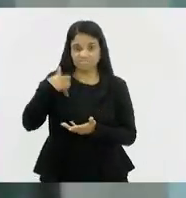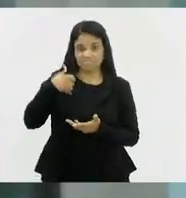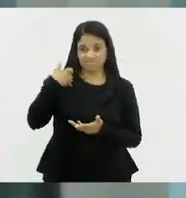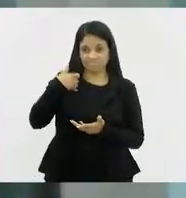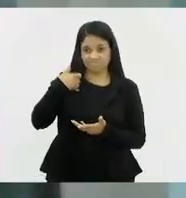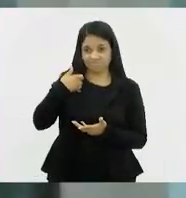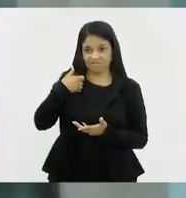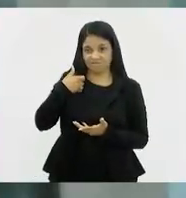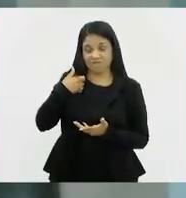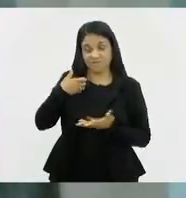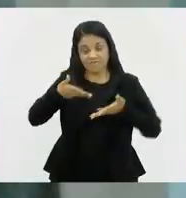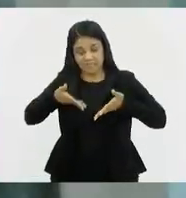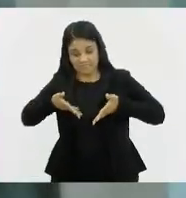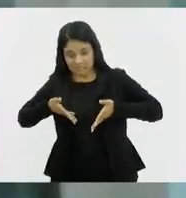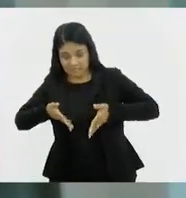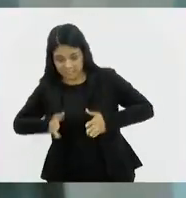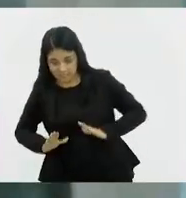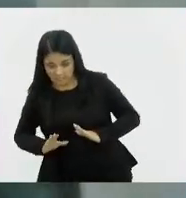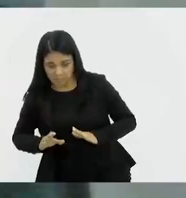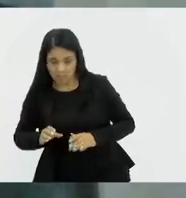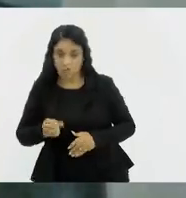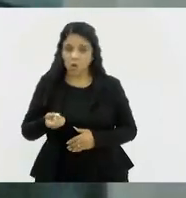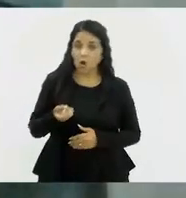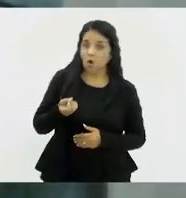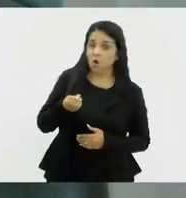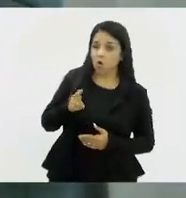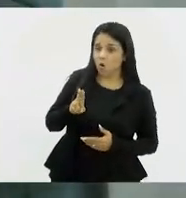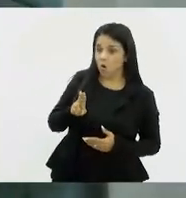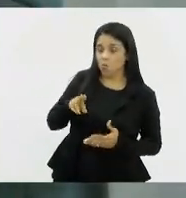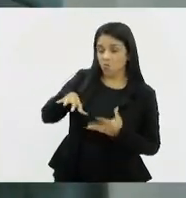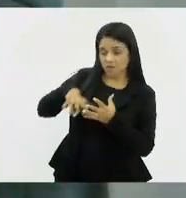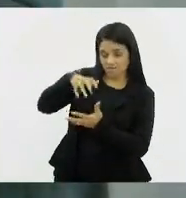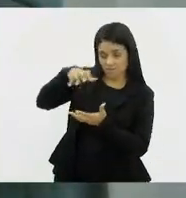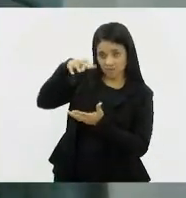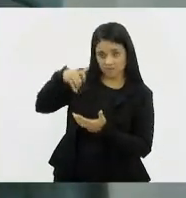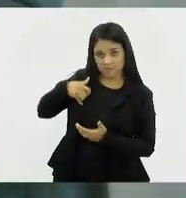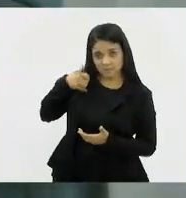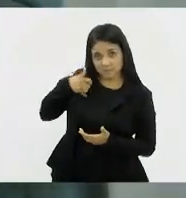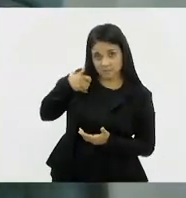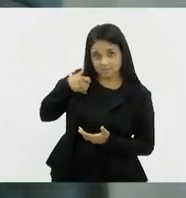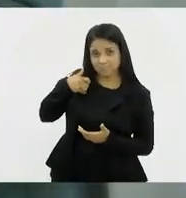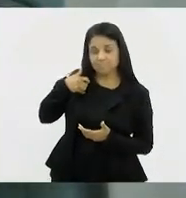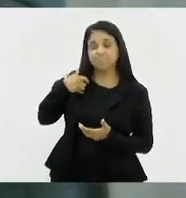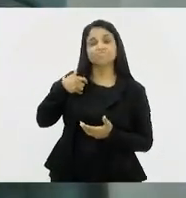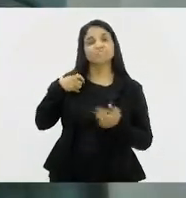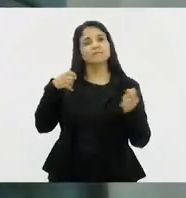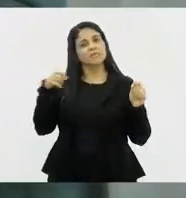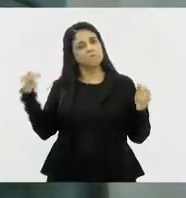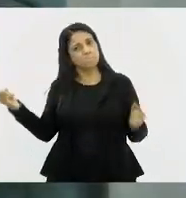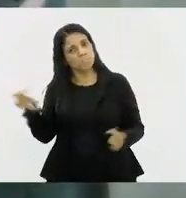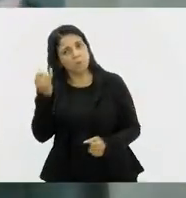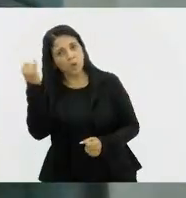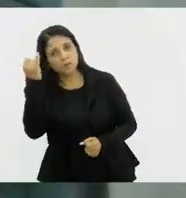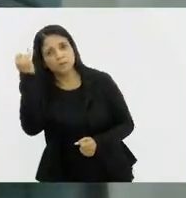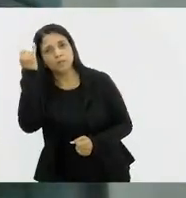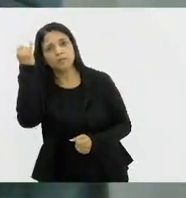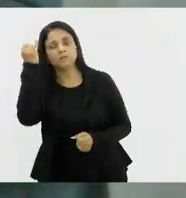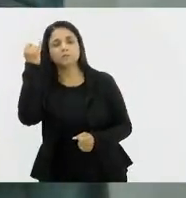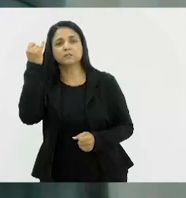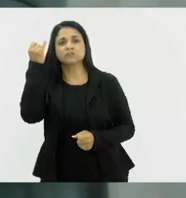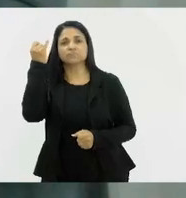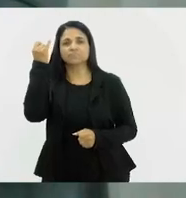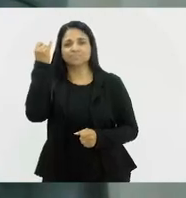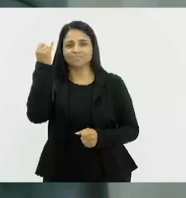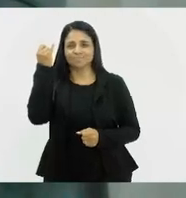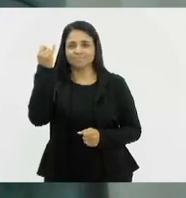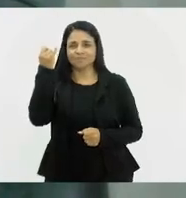e envelhecer é que nós estamos reunidos e é muito importante para nós a presença, claro, de